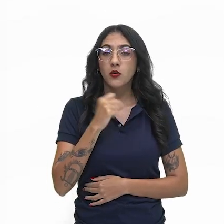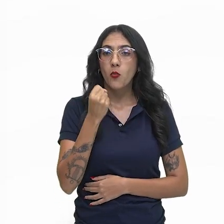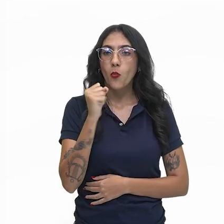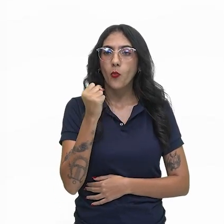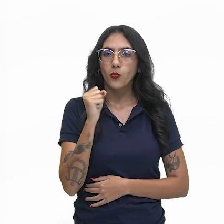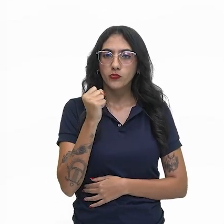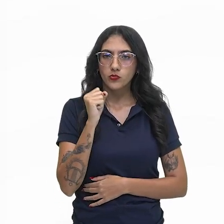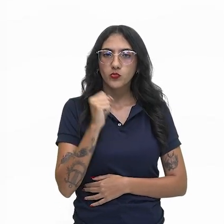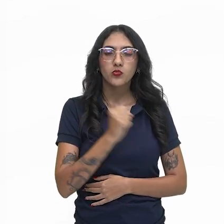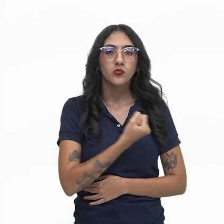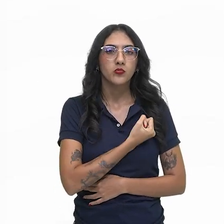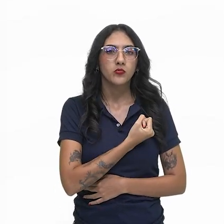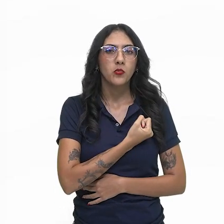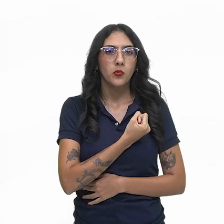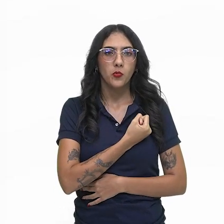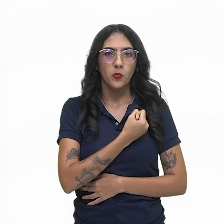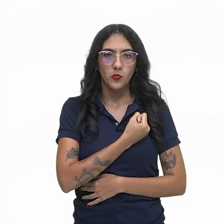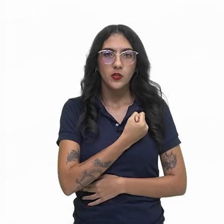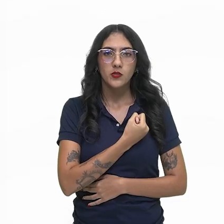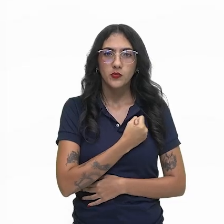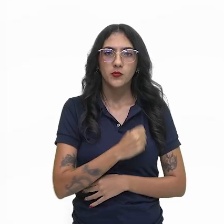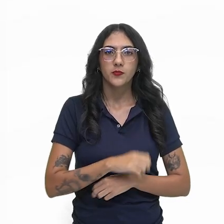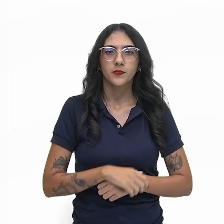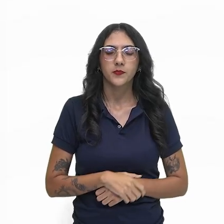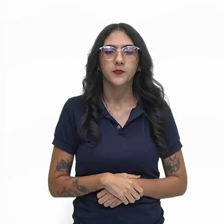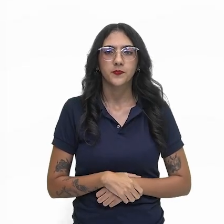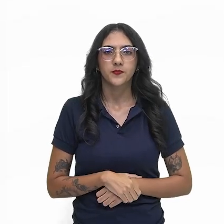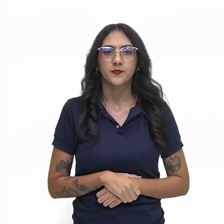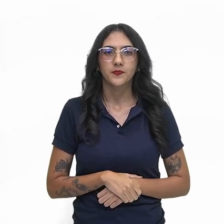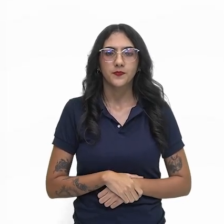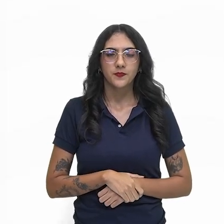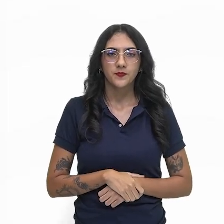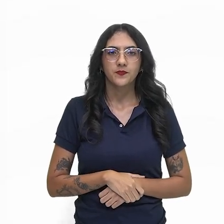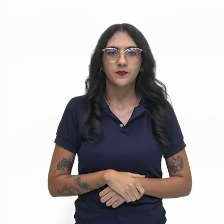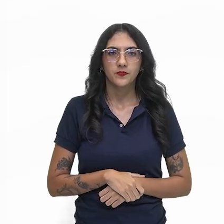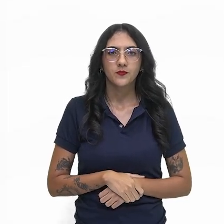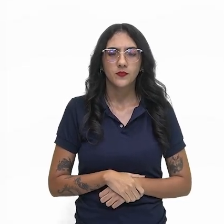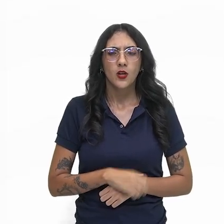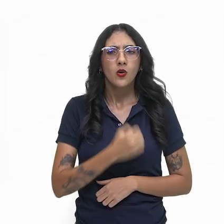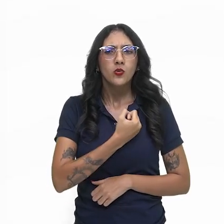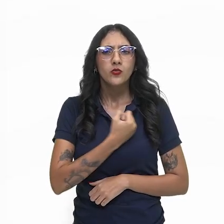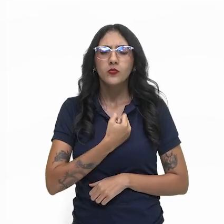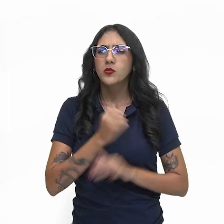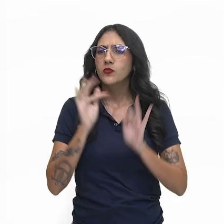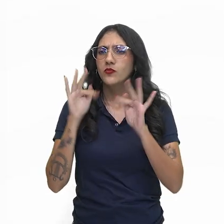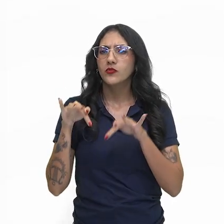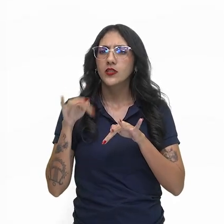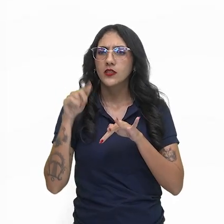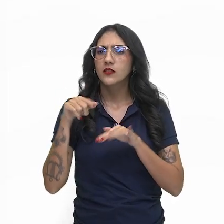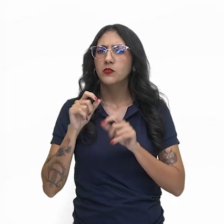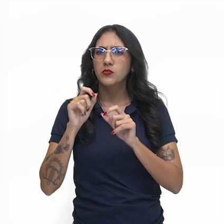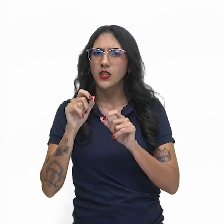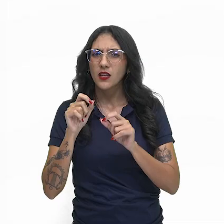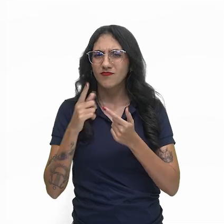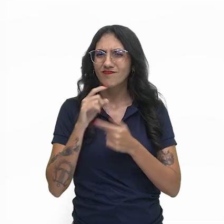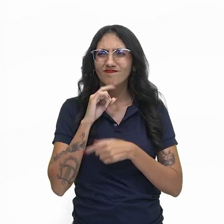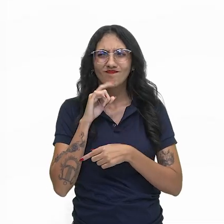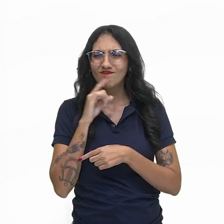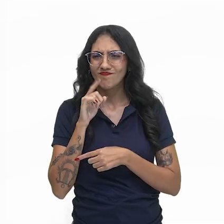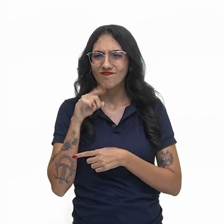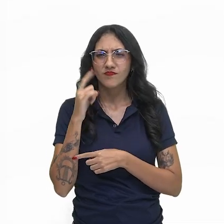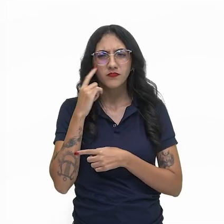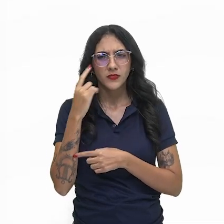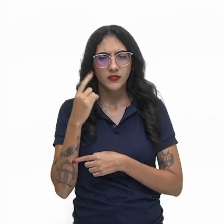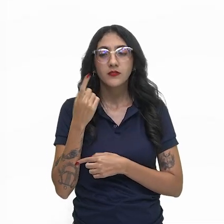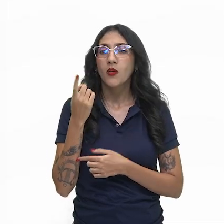Eu tenho 8 algarismos significativos. O último algarismo é duvidoso. Então,